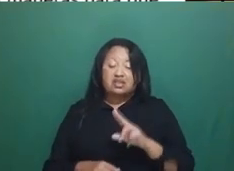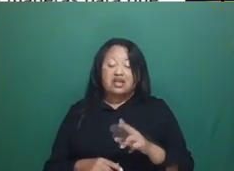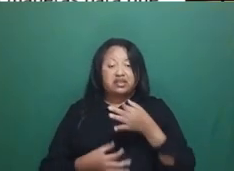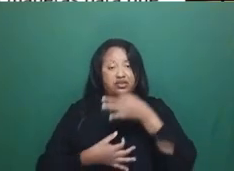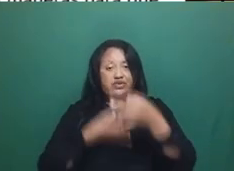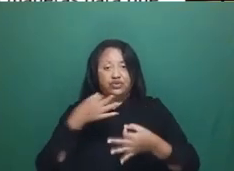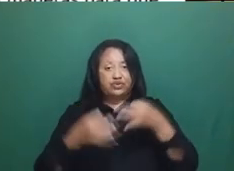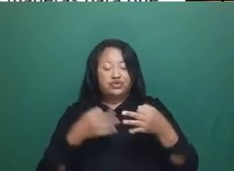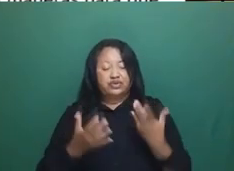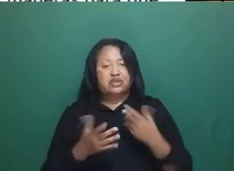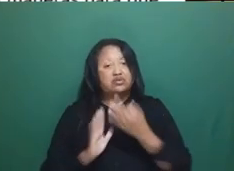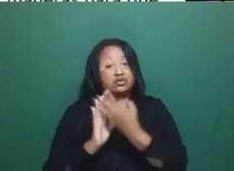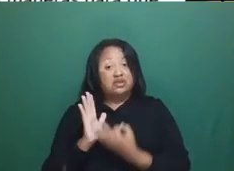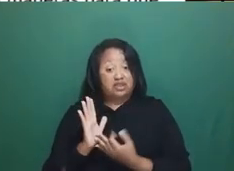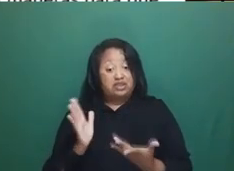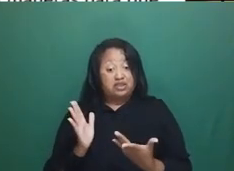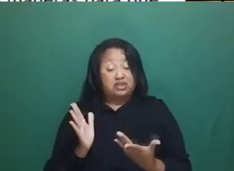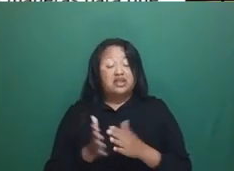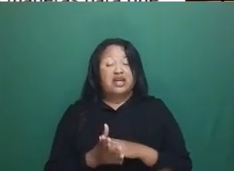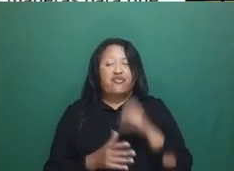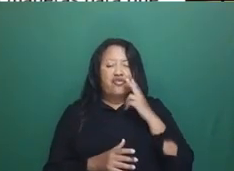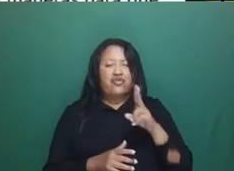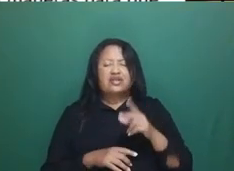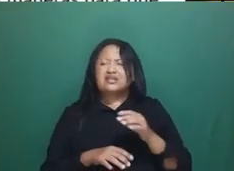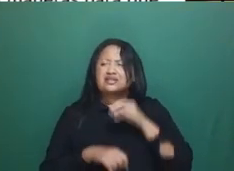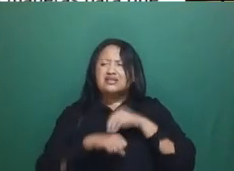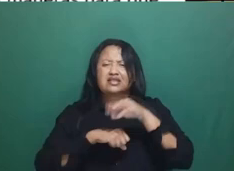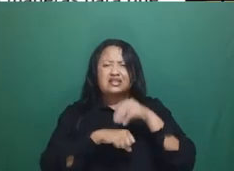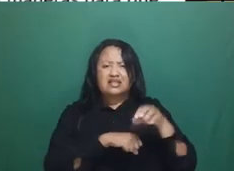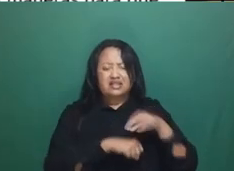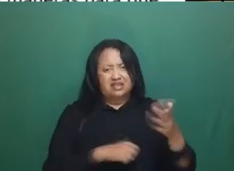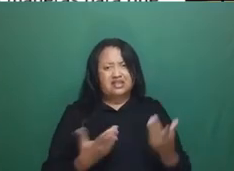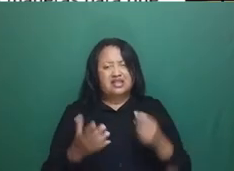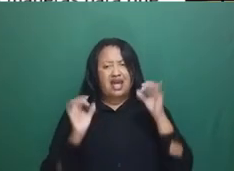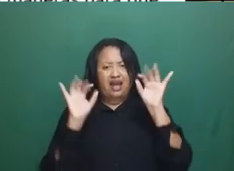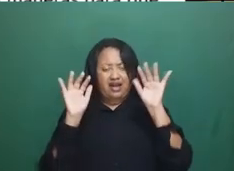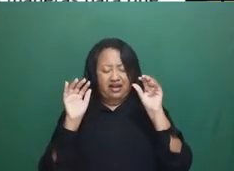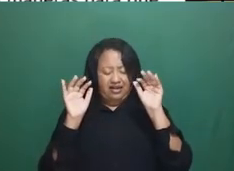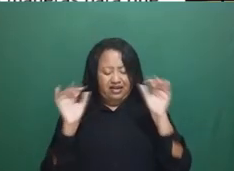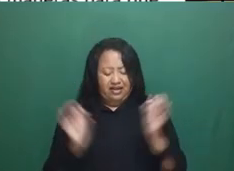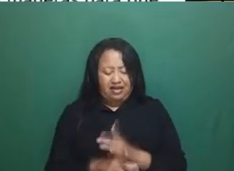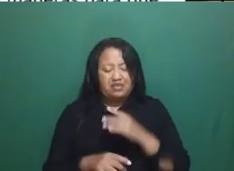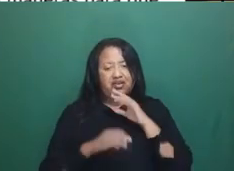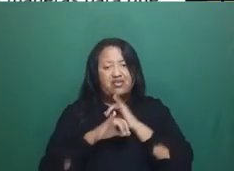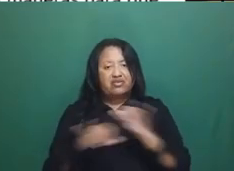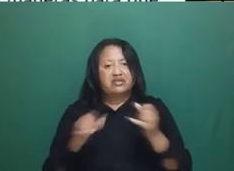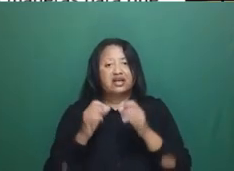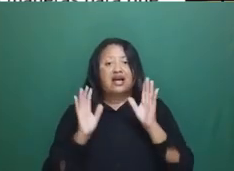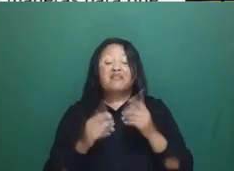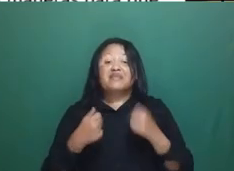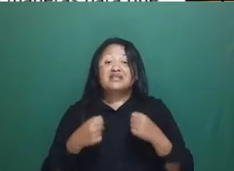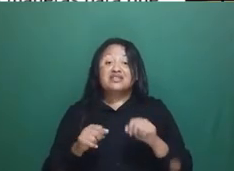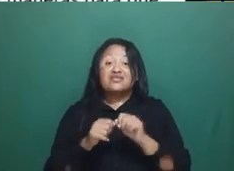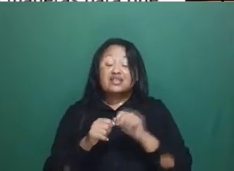Então o texto ele segue com essa pegada de sugestões e ele termina dizendo assim que é preciso fazer